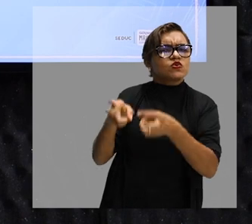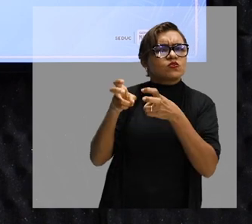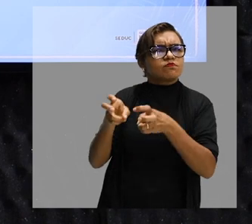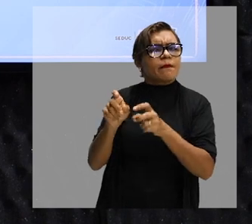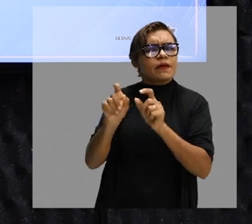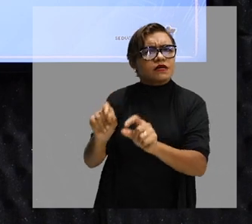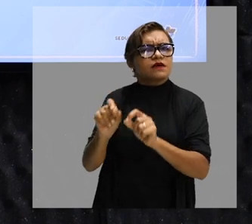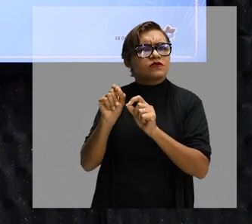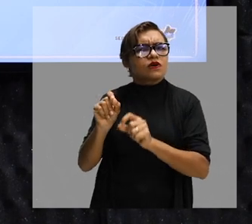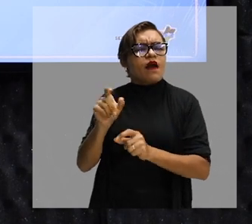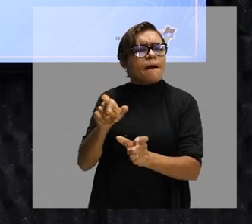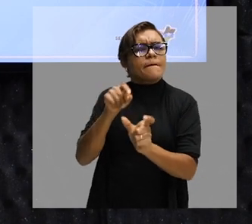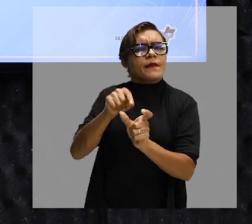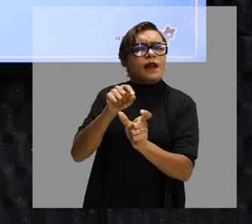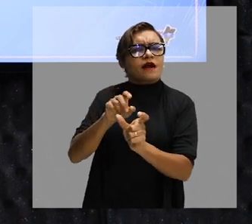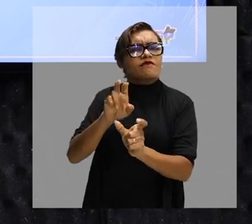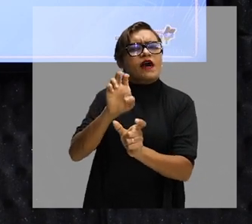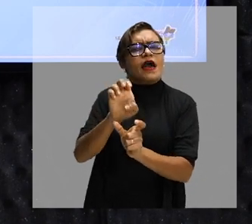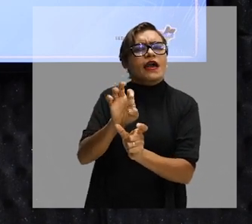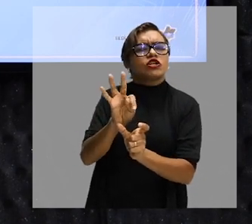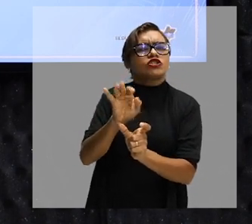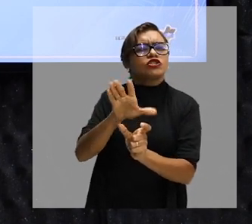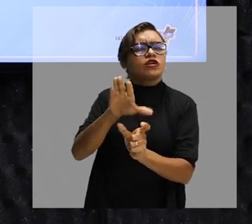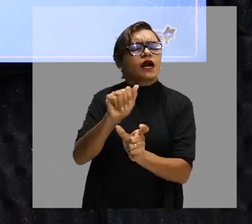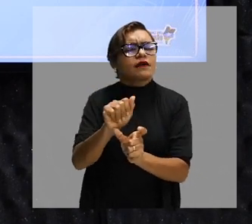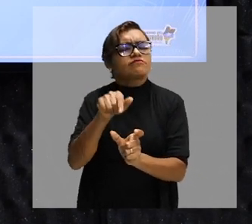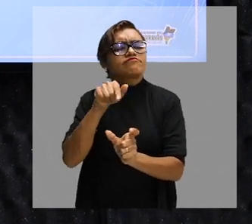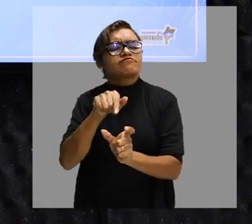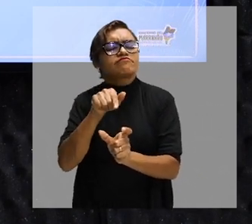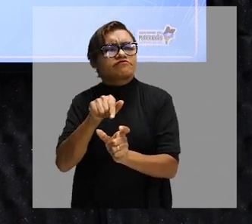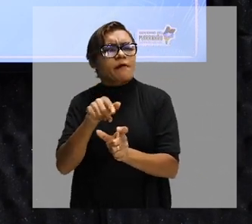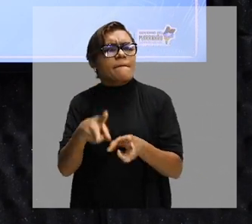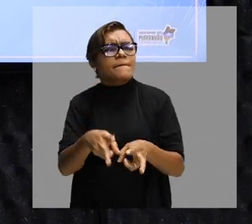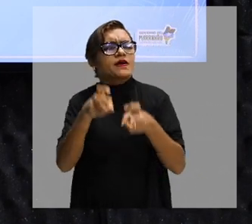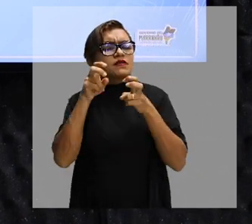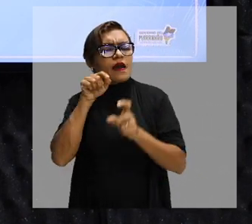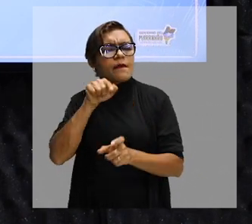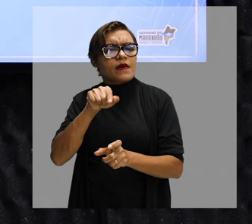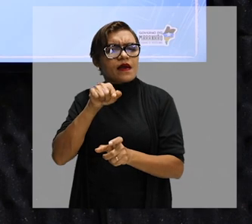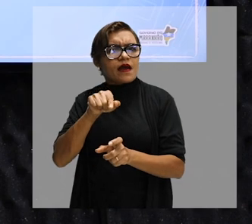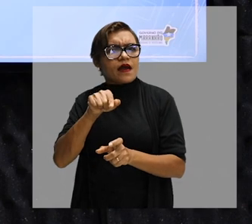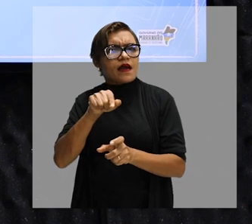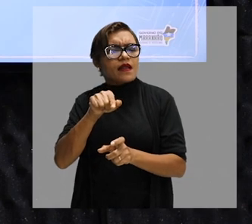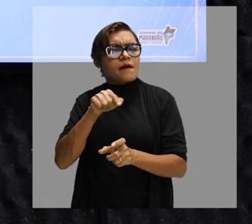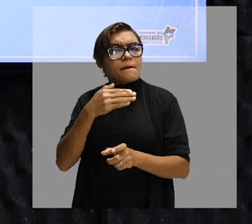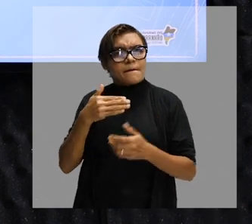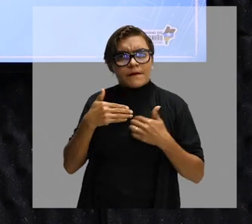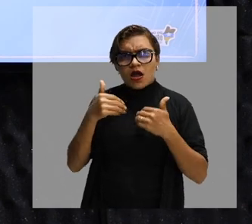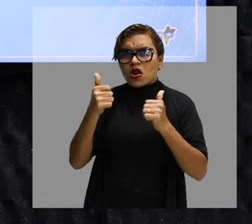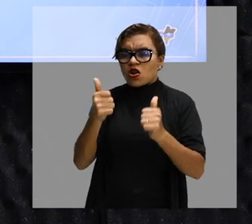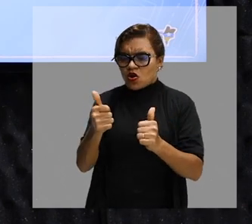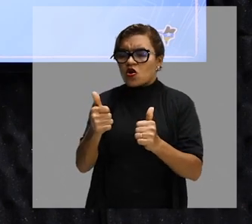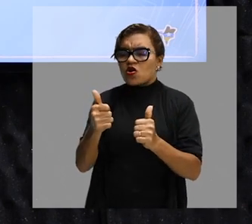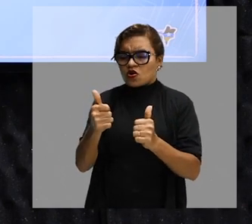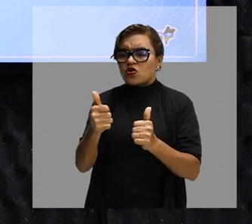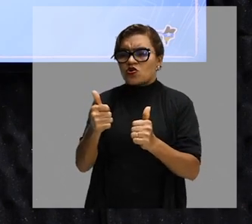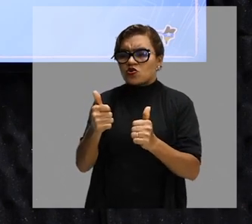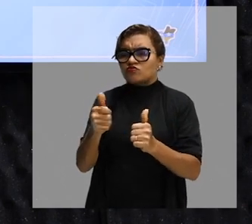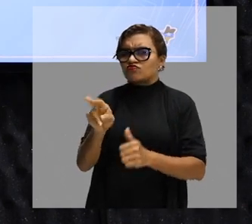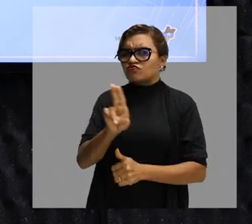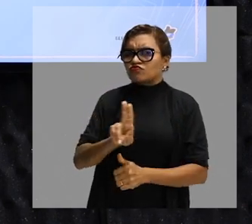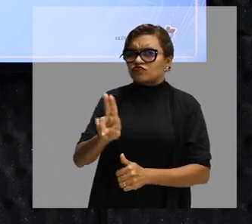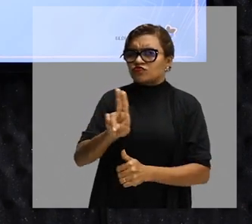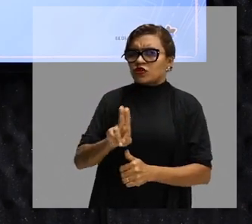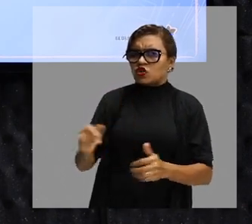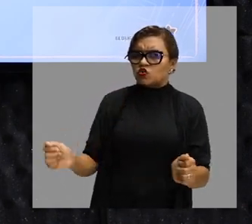Tá? É muito mais adequado para a gente. A gente percebe que a palavra ética ela vai estar muito melhor encaixada juntamente com a política.